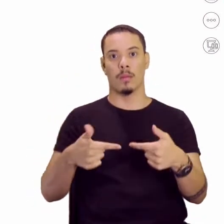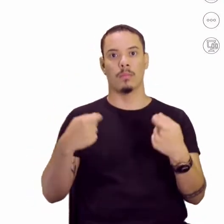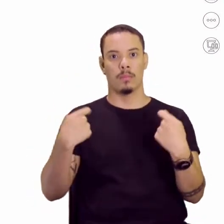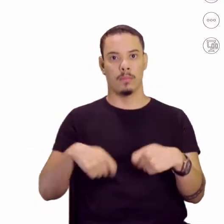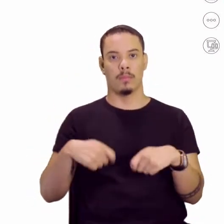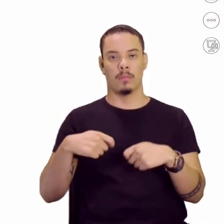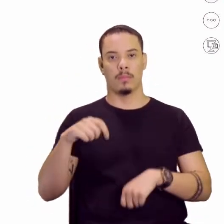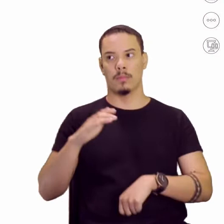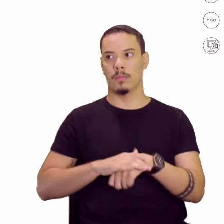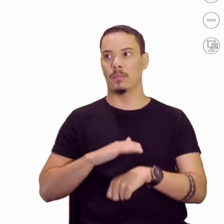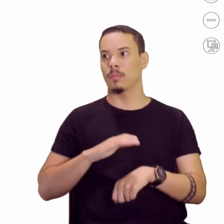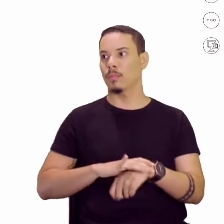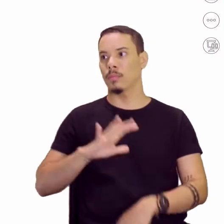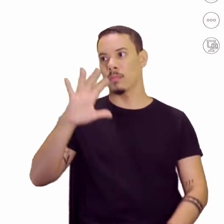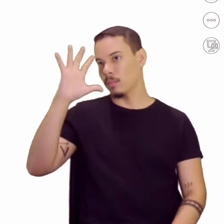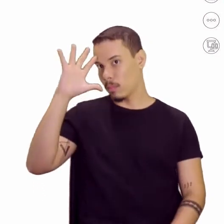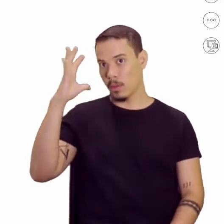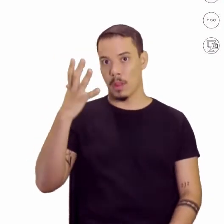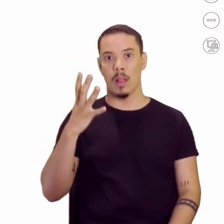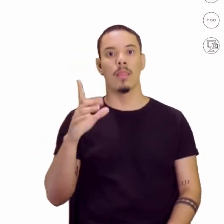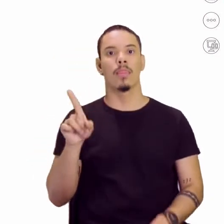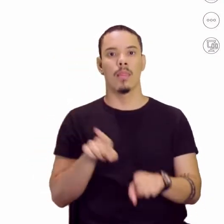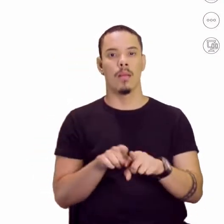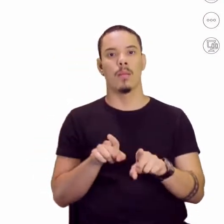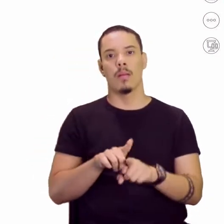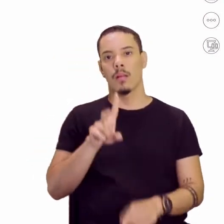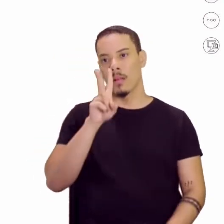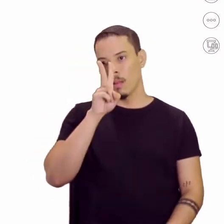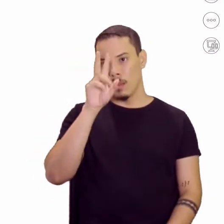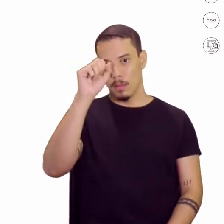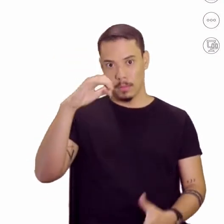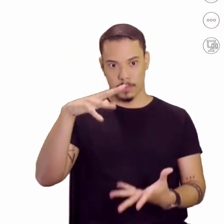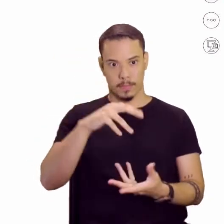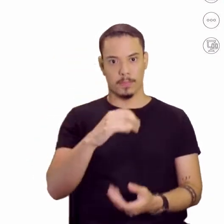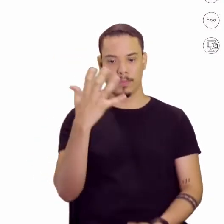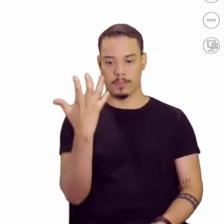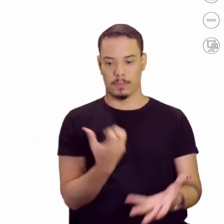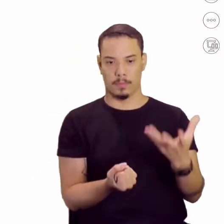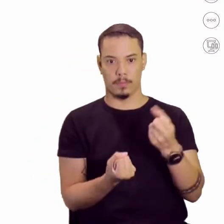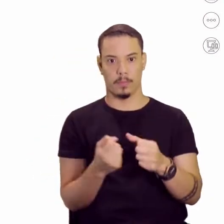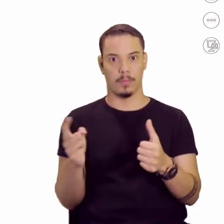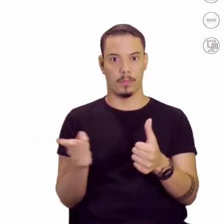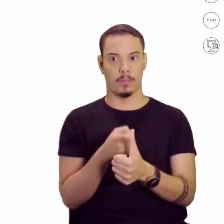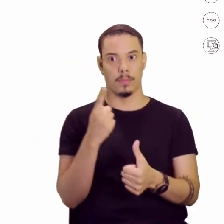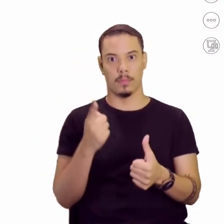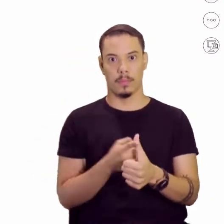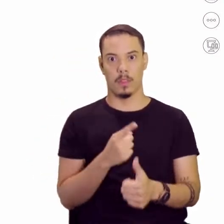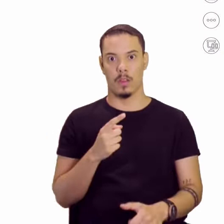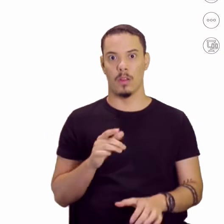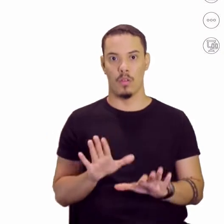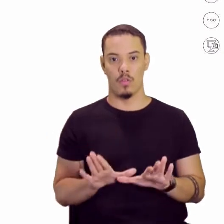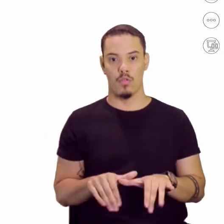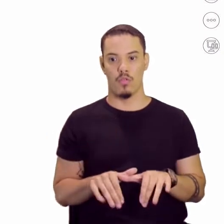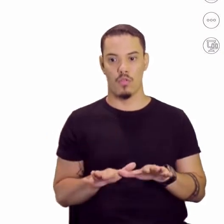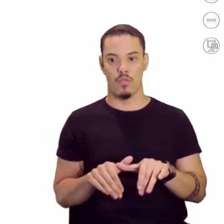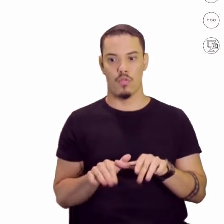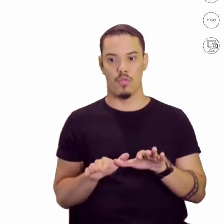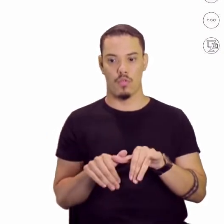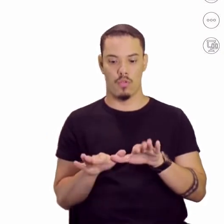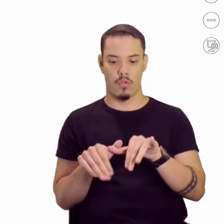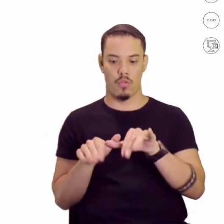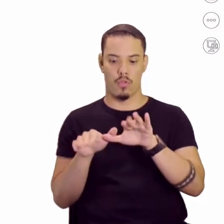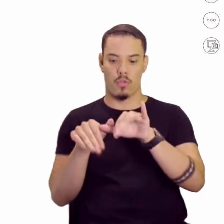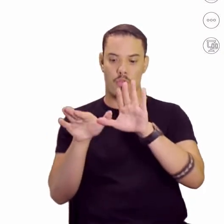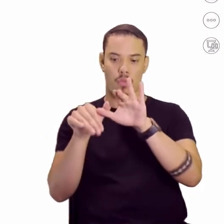uma ação e uma força da Terra puxando os obstáculos. E o primeiro passo era voar, né? Os pássaros voam bem